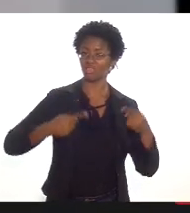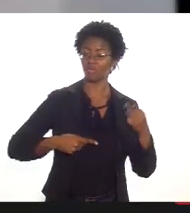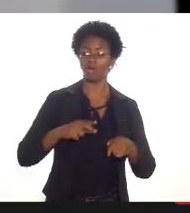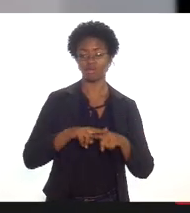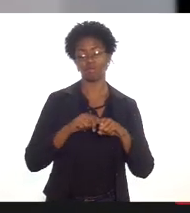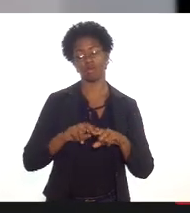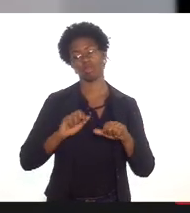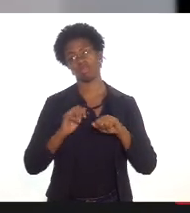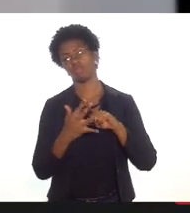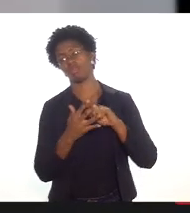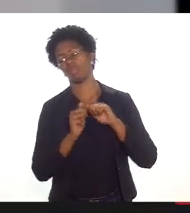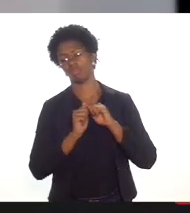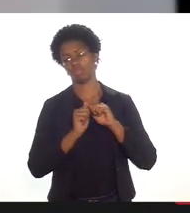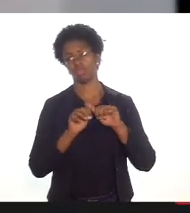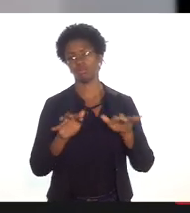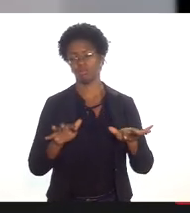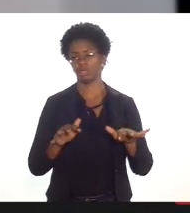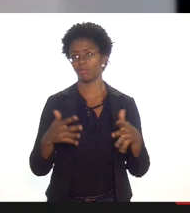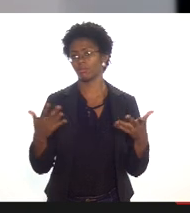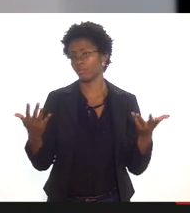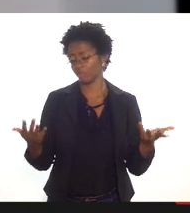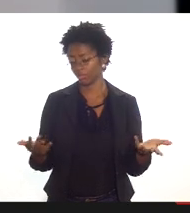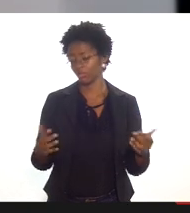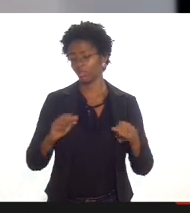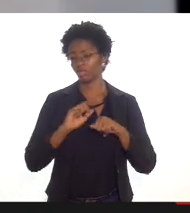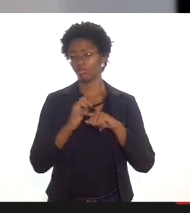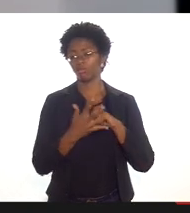pandemia. É uma pandemia que